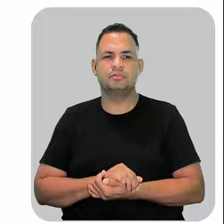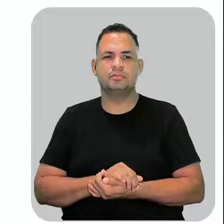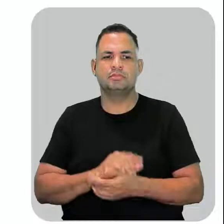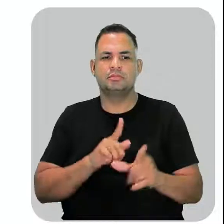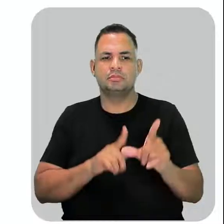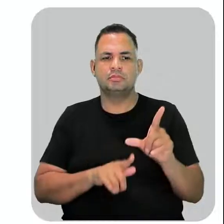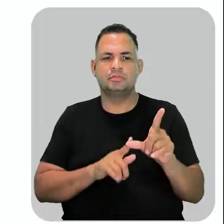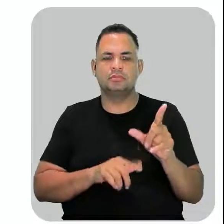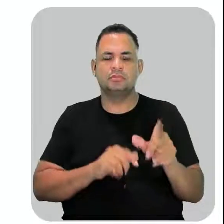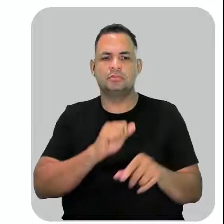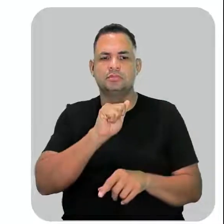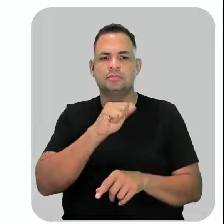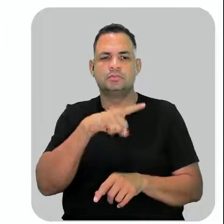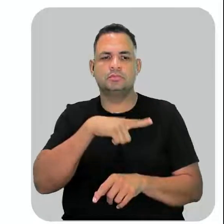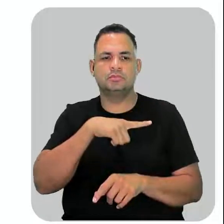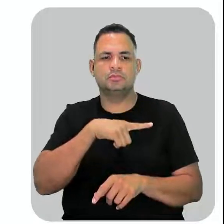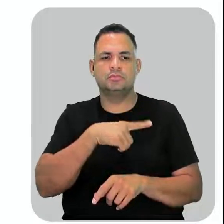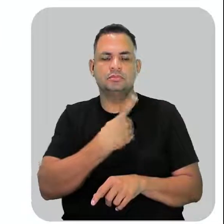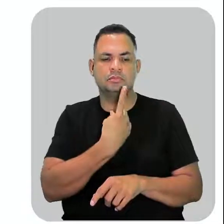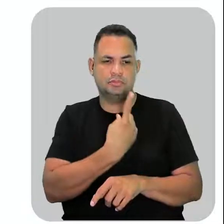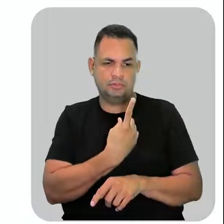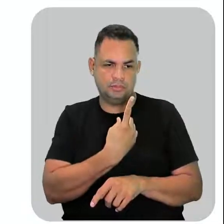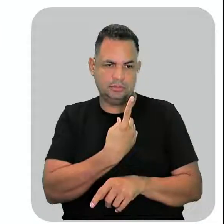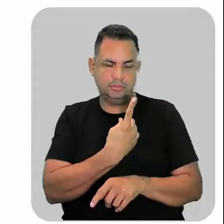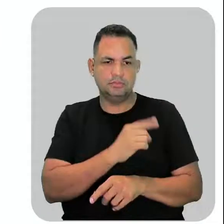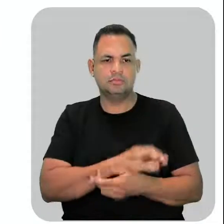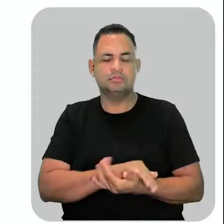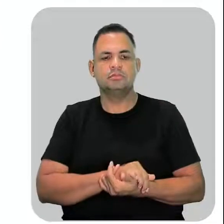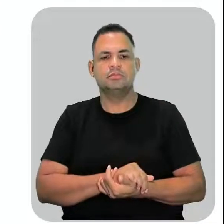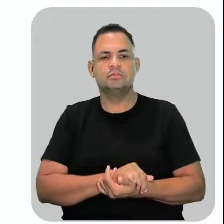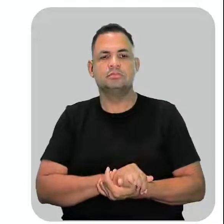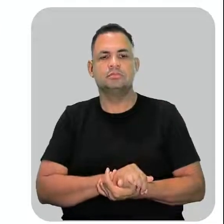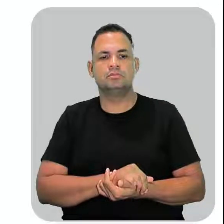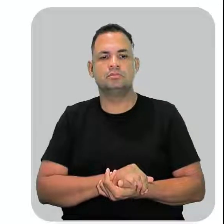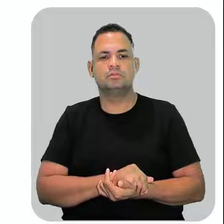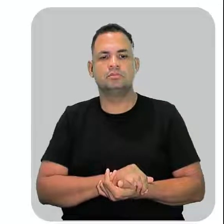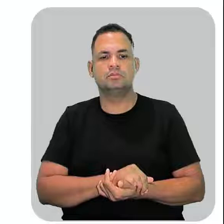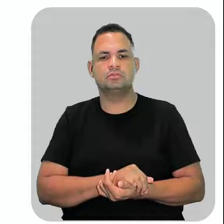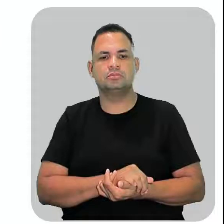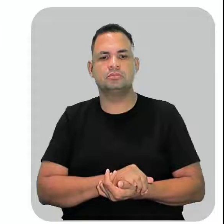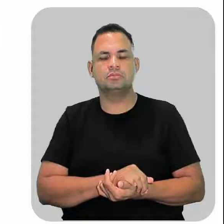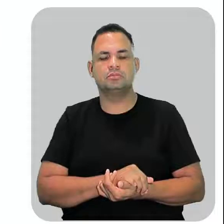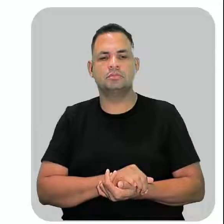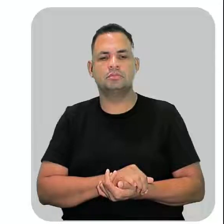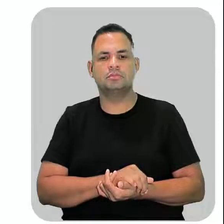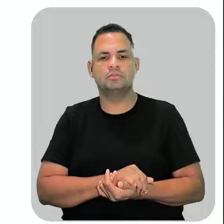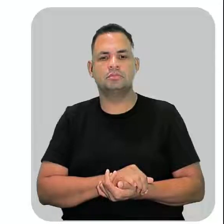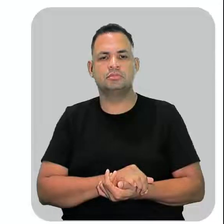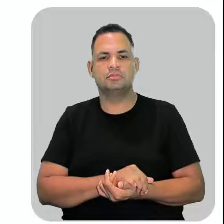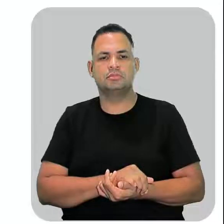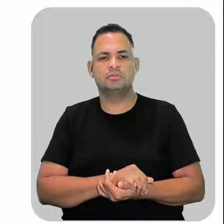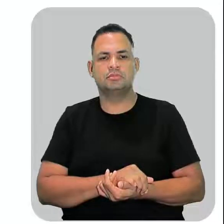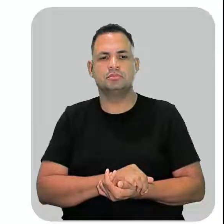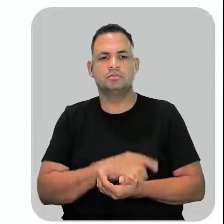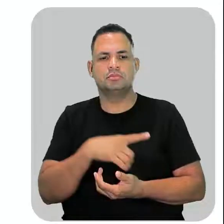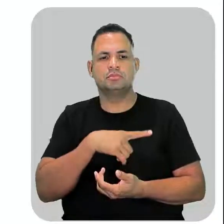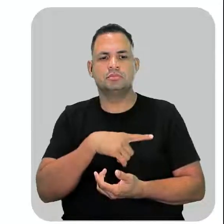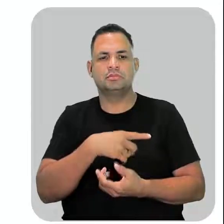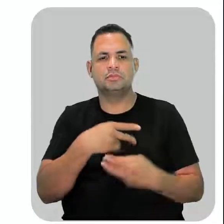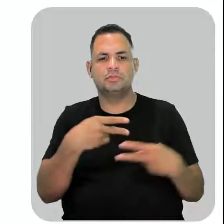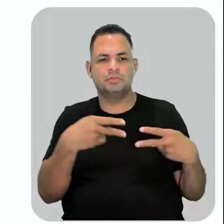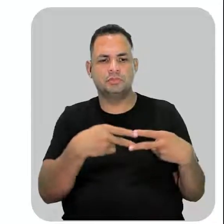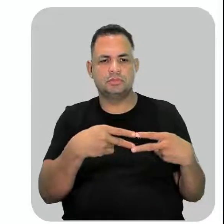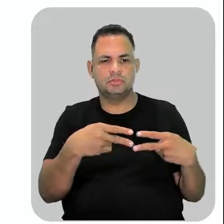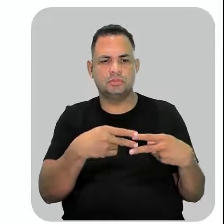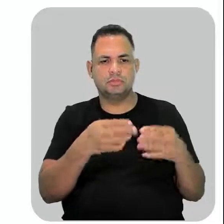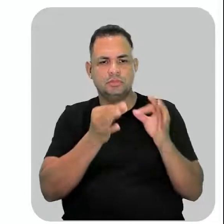letra A, nós temos o anel aromático, tá aqui. Nós temos a ligação dupla aqui,